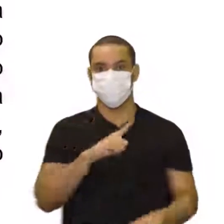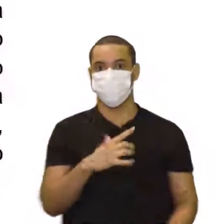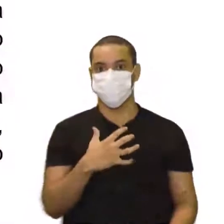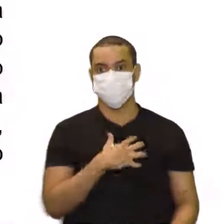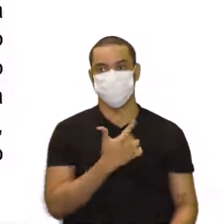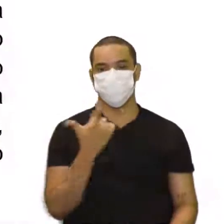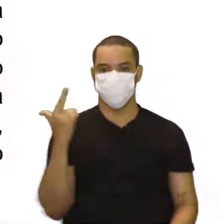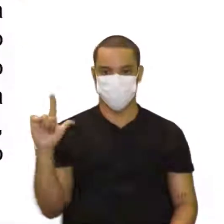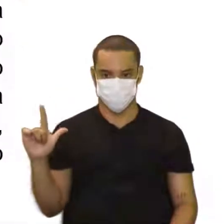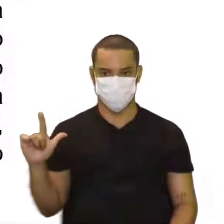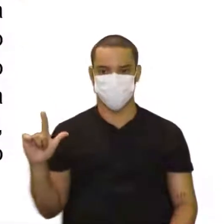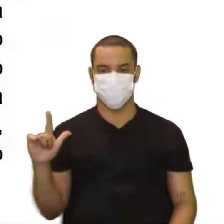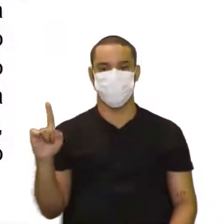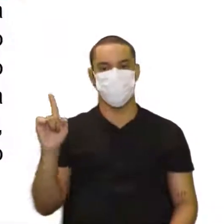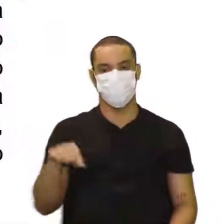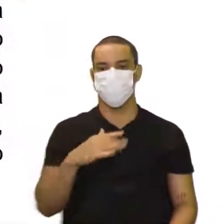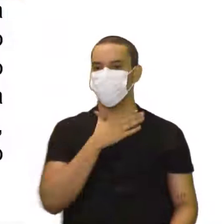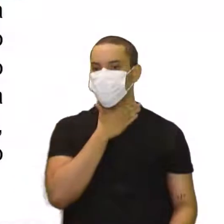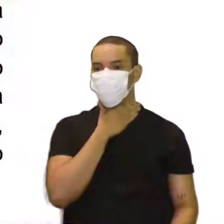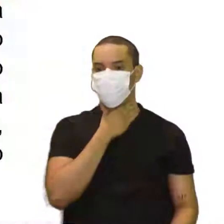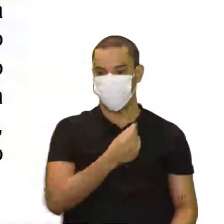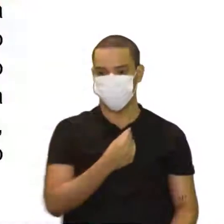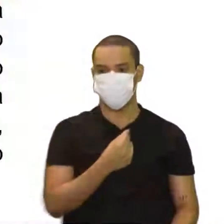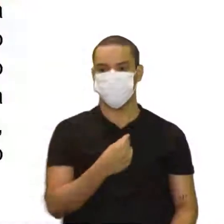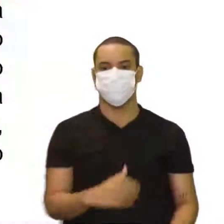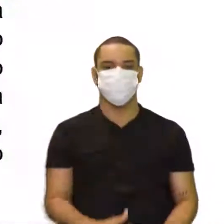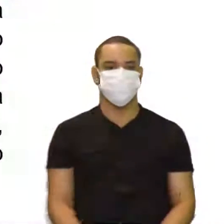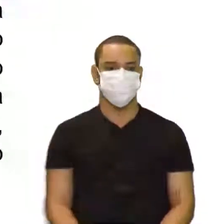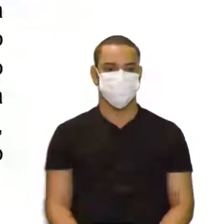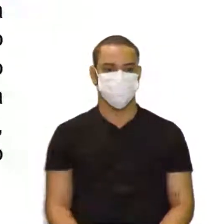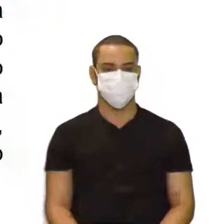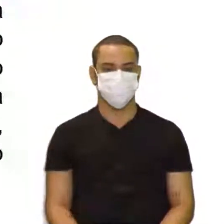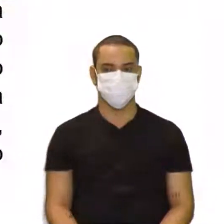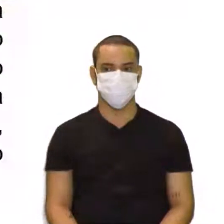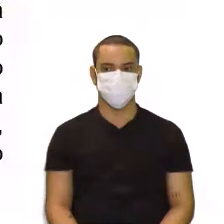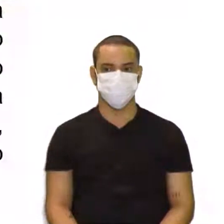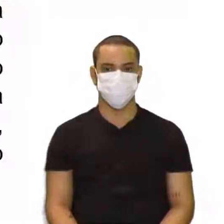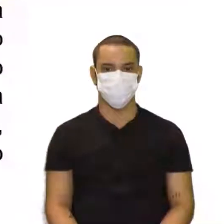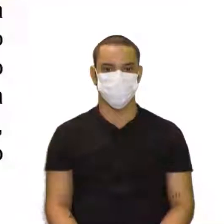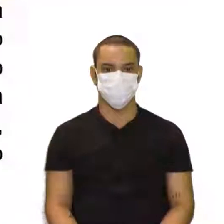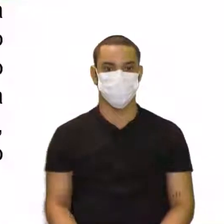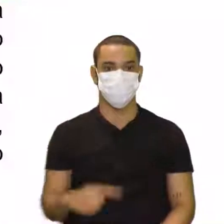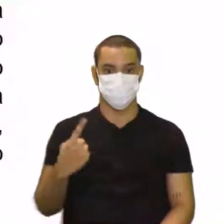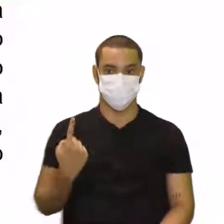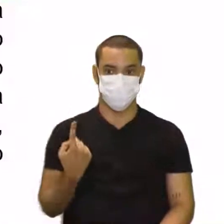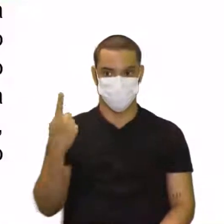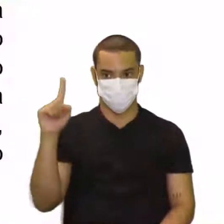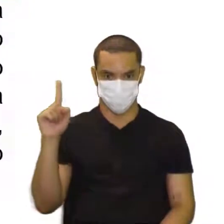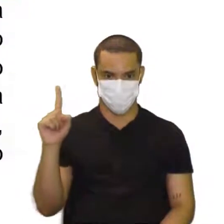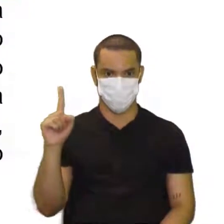sentido e essa aqui vai ficar falsa. E para fechar a nossa análise, olha só.